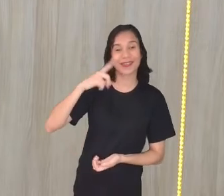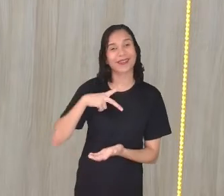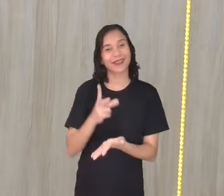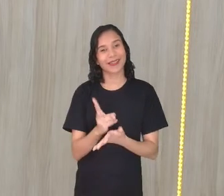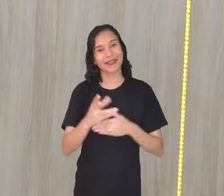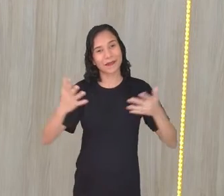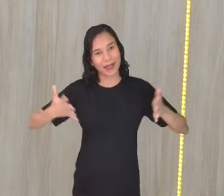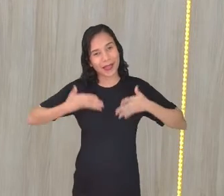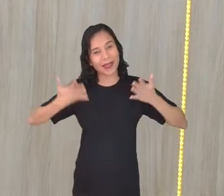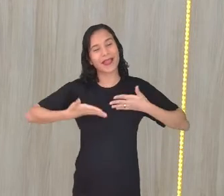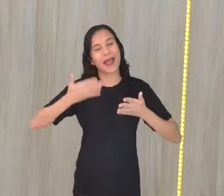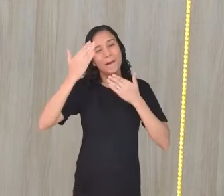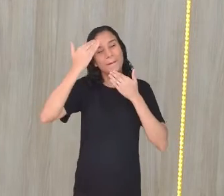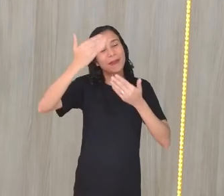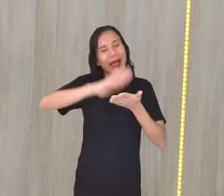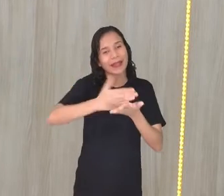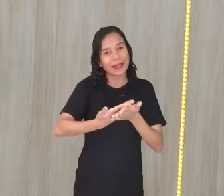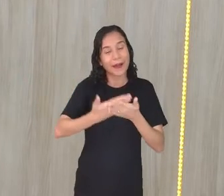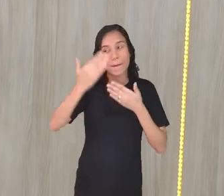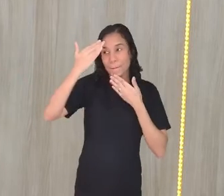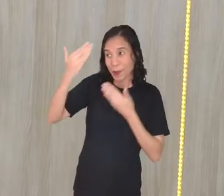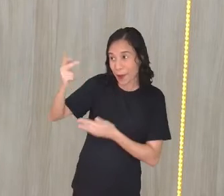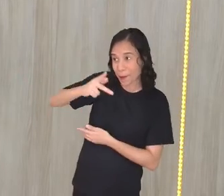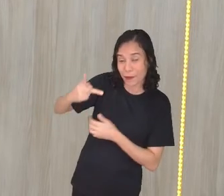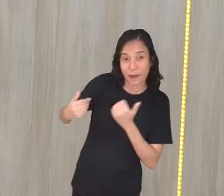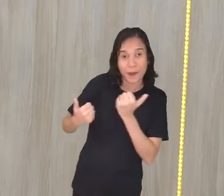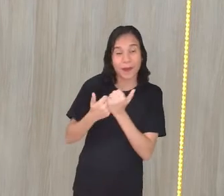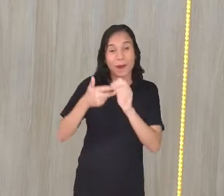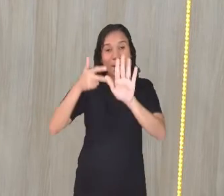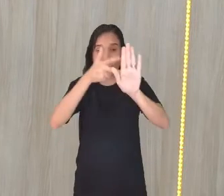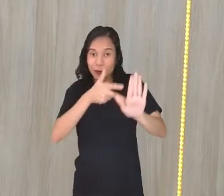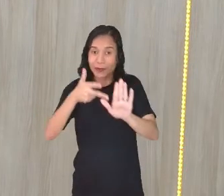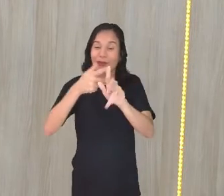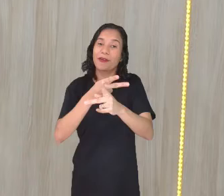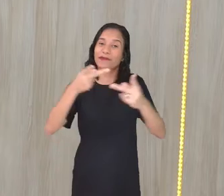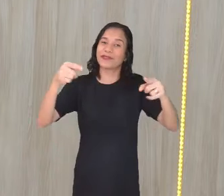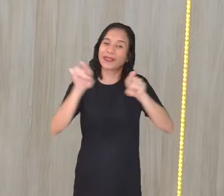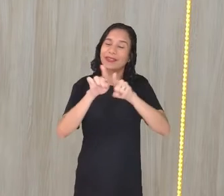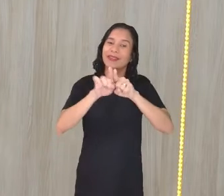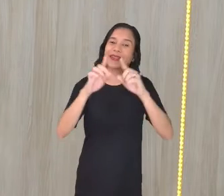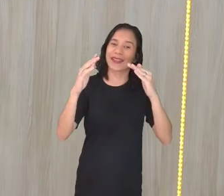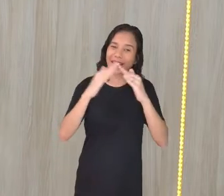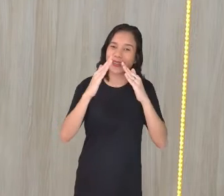alegria. Obrigada, Helena. Obrigada, professora Camila. Obrigada, produção. Obrigada a vocês aí em casa que